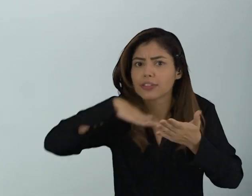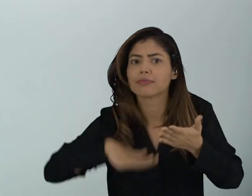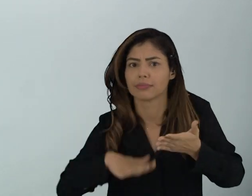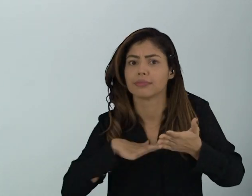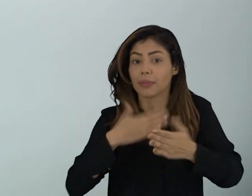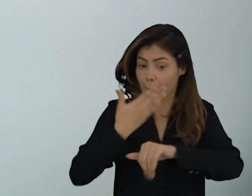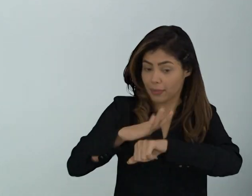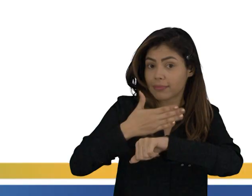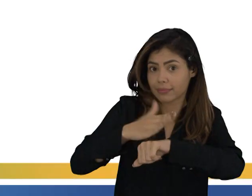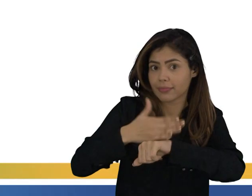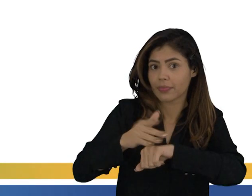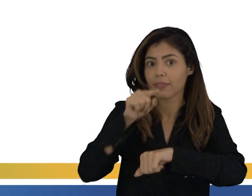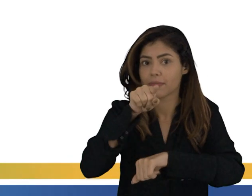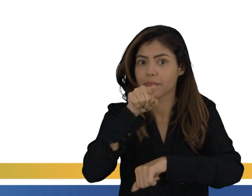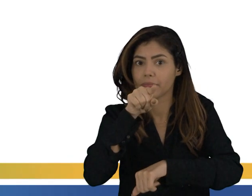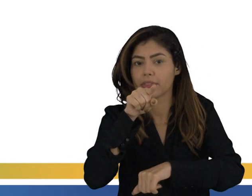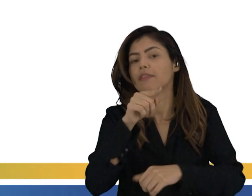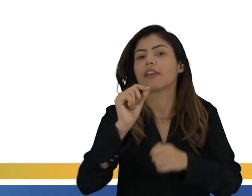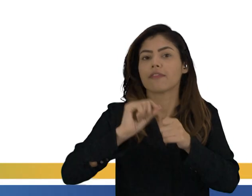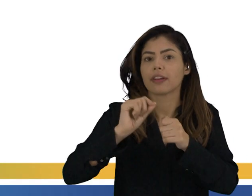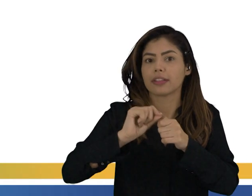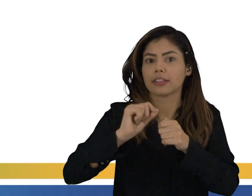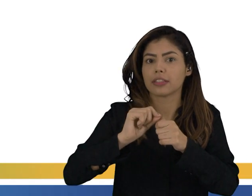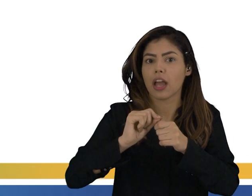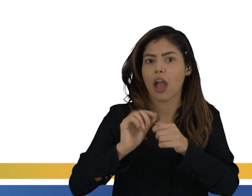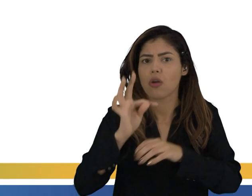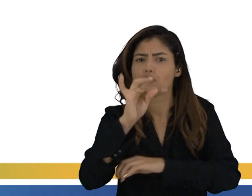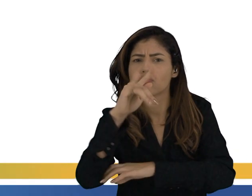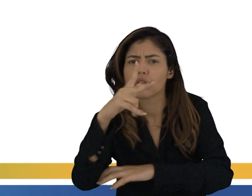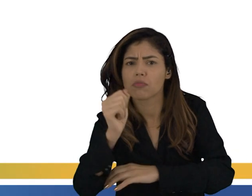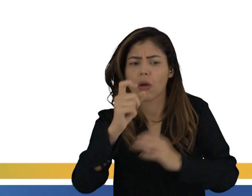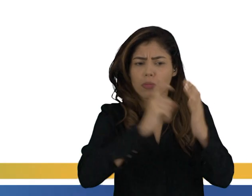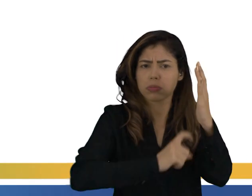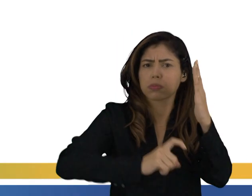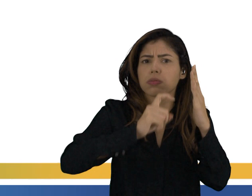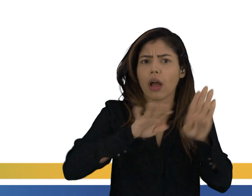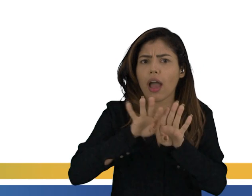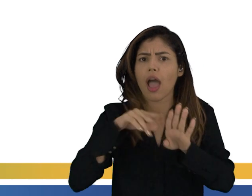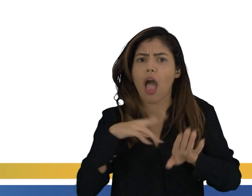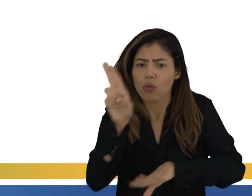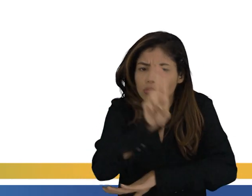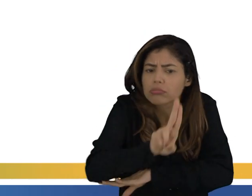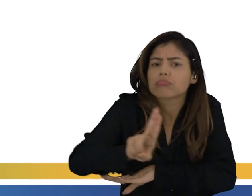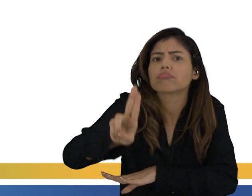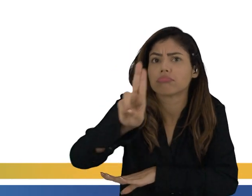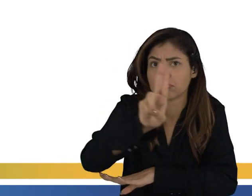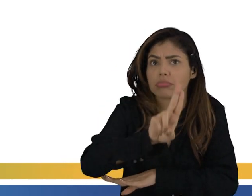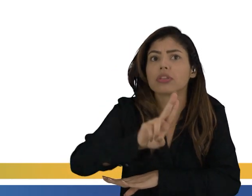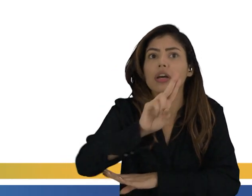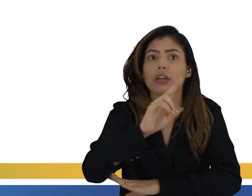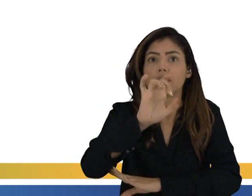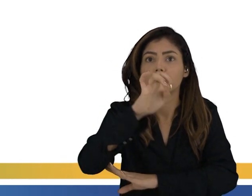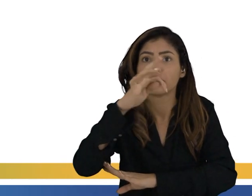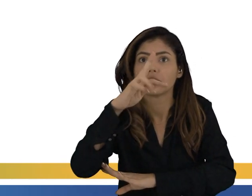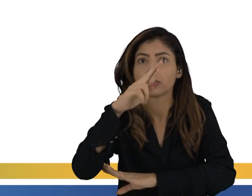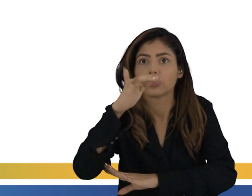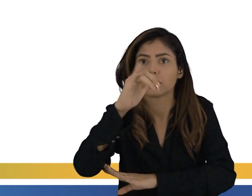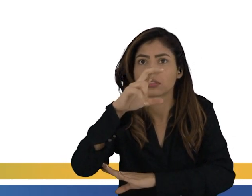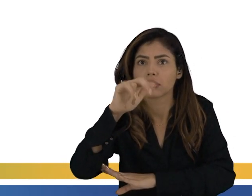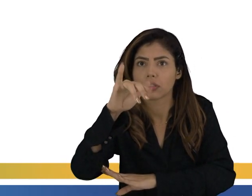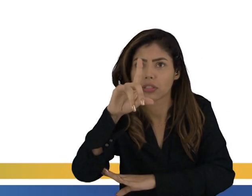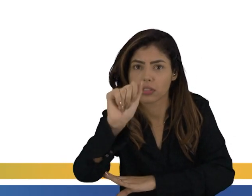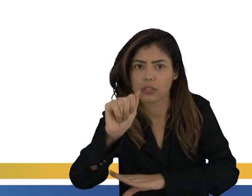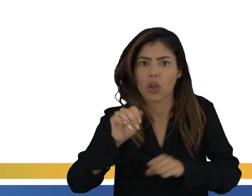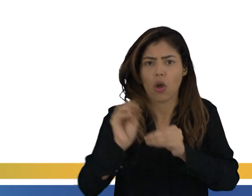atividade prática. Você vai produzir um tipo grafite, porém usando o stencil, que é uma técnica usada para aplicar